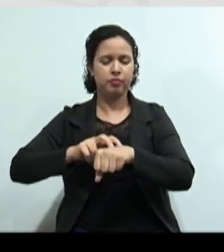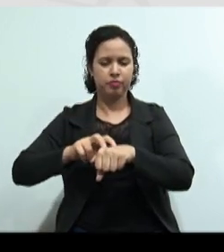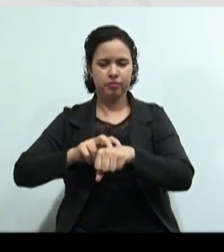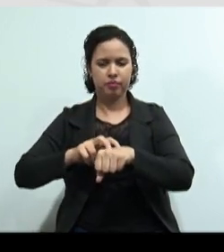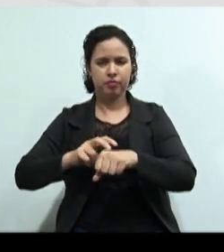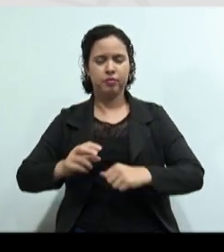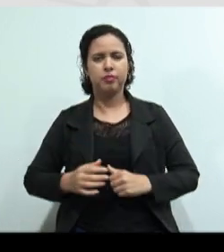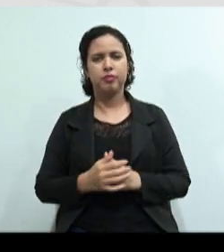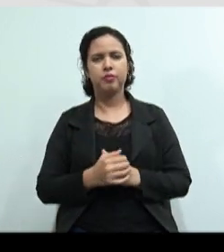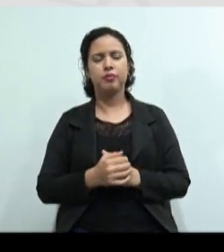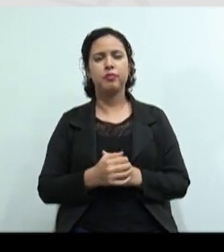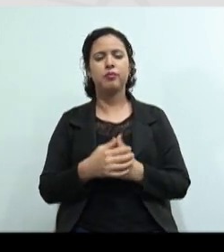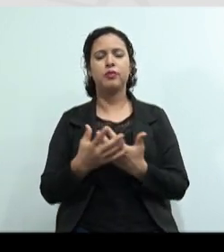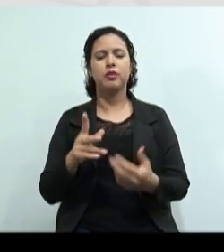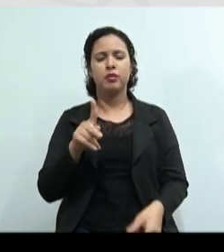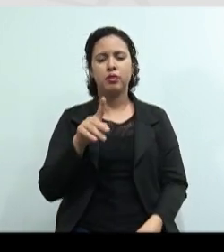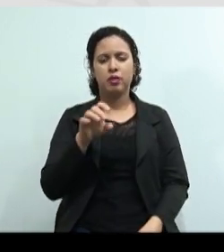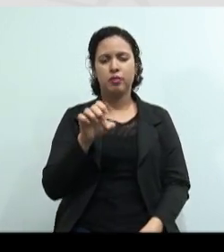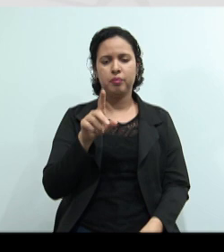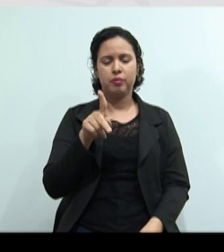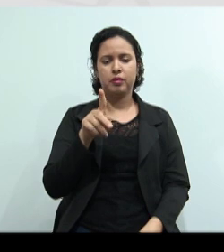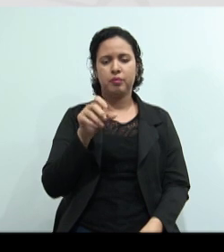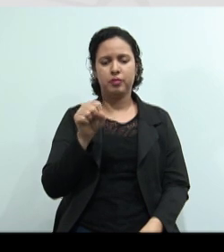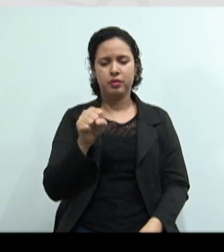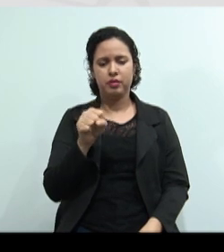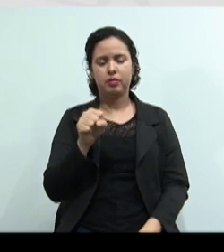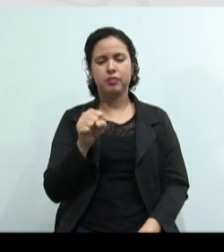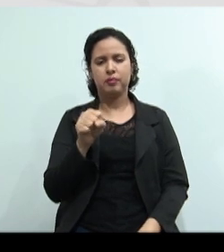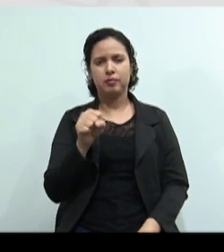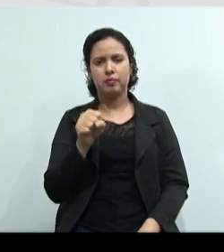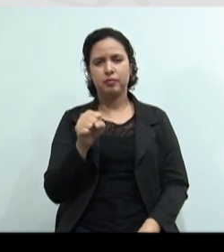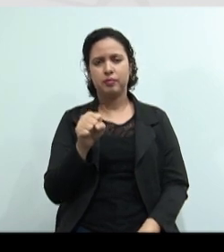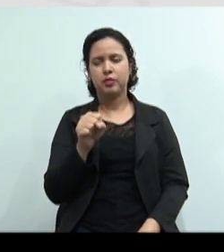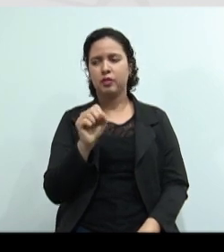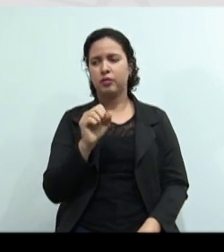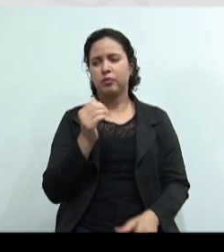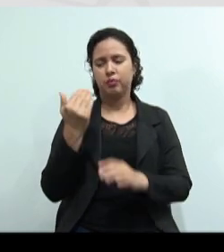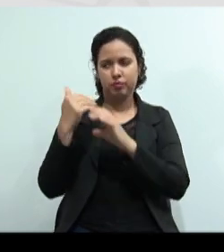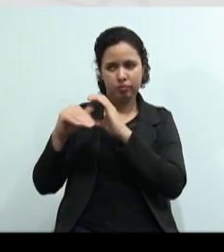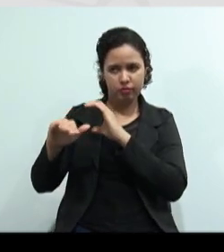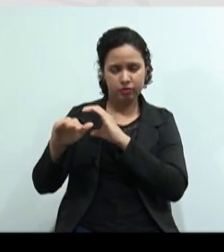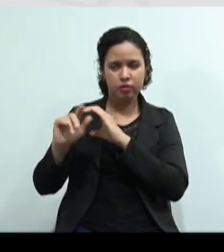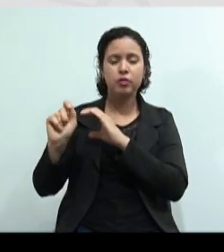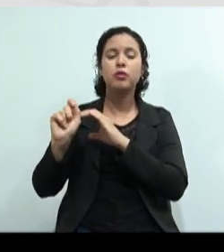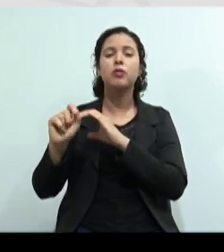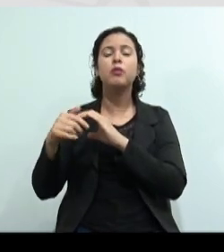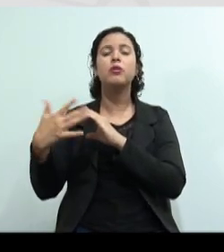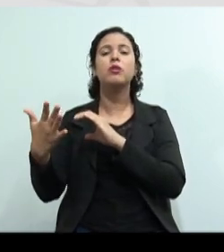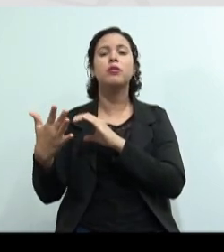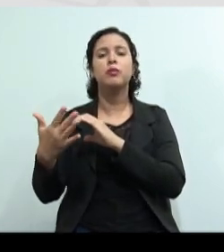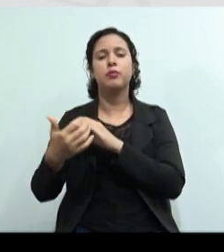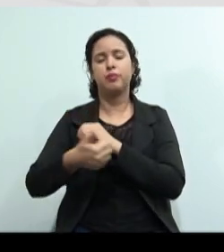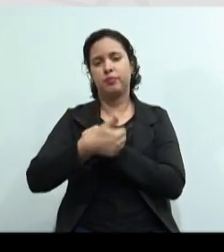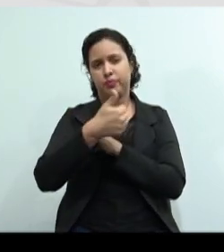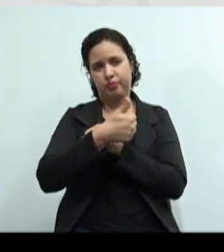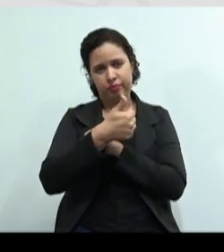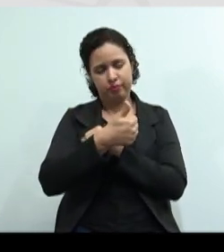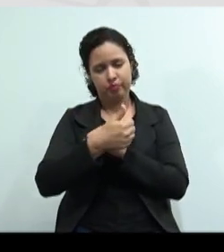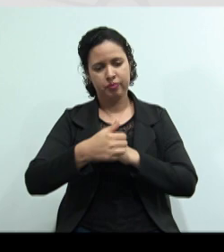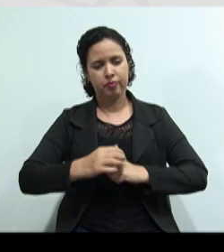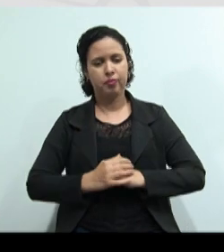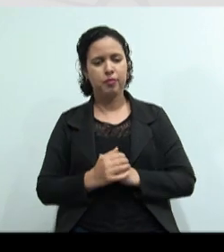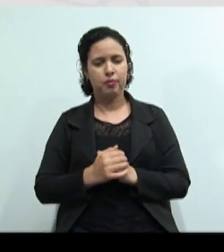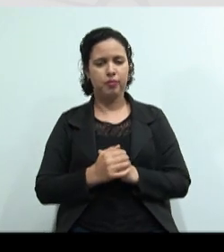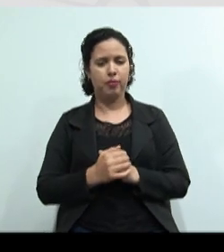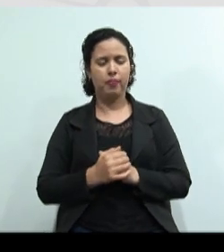bem. Então, o método PEPS, qual que vai sair primeiro? O que entrou primeiro, correto? Vamos continuar agora sobre o